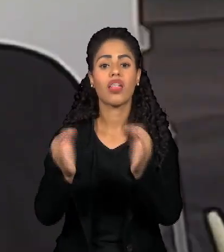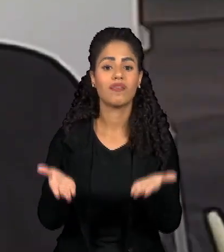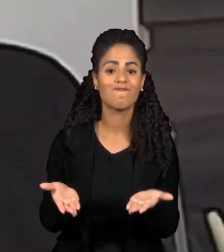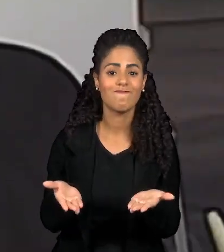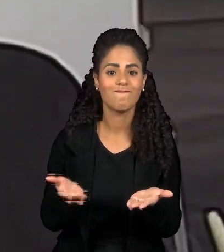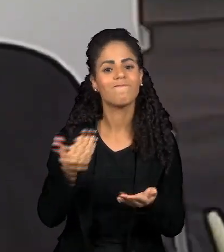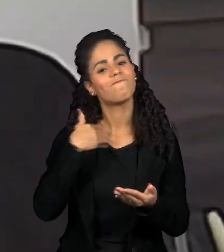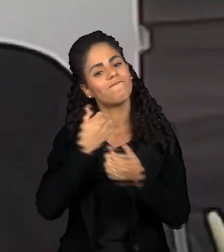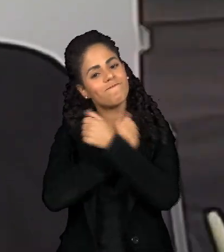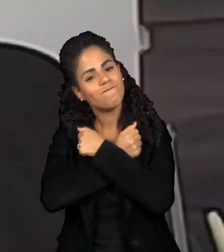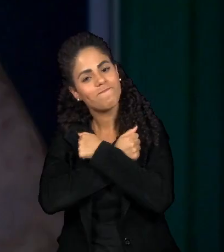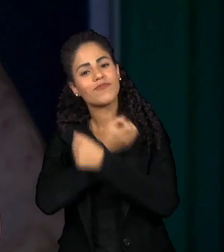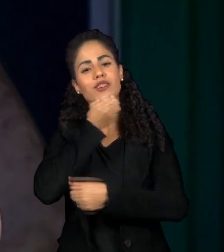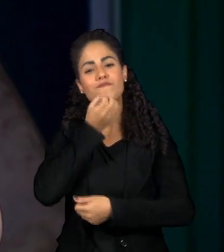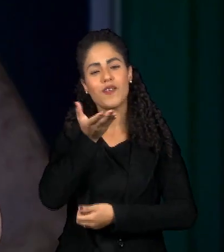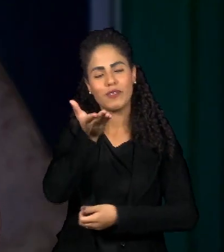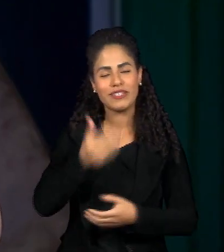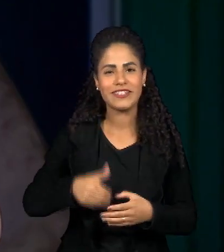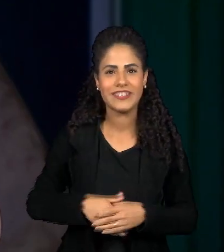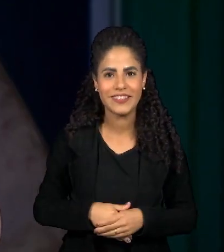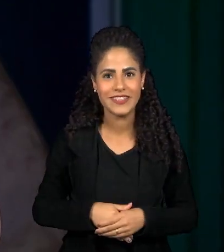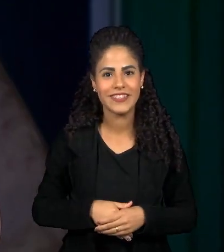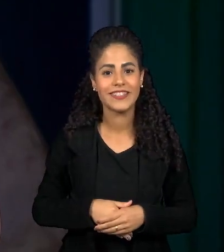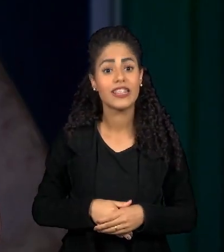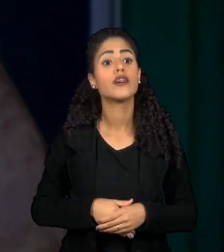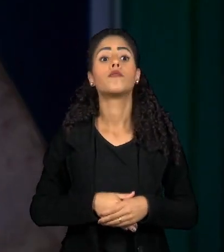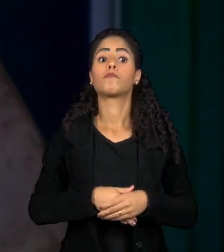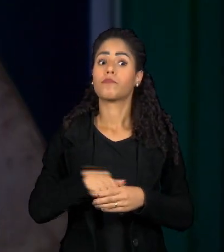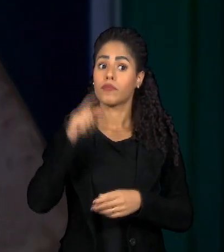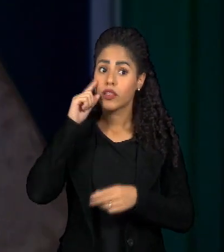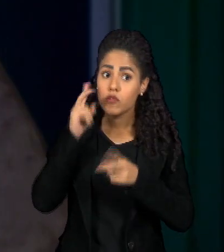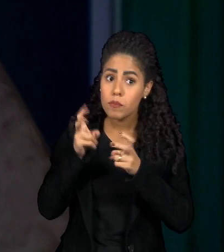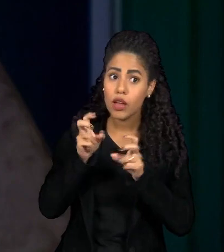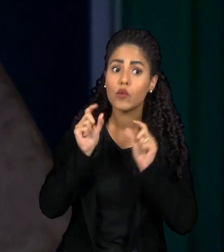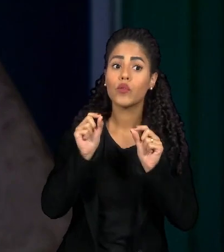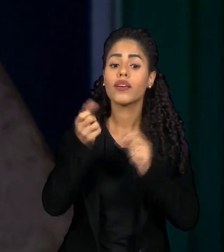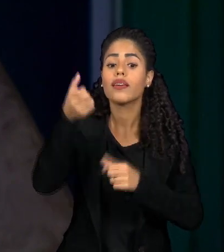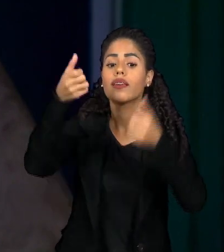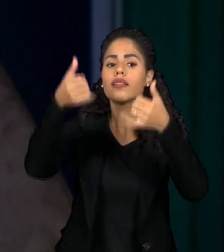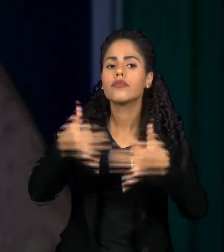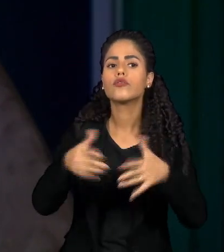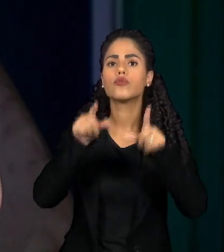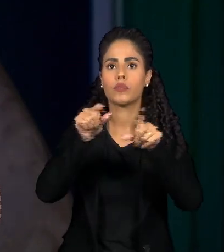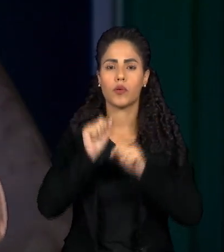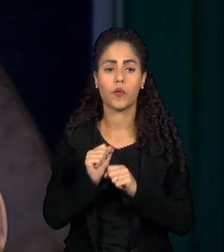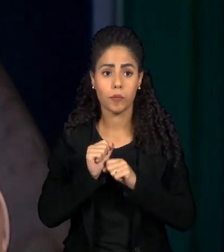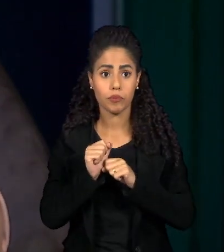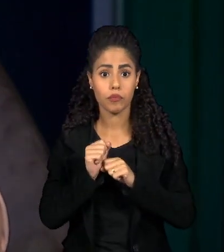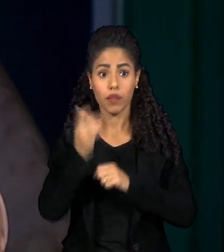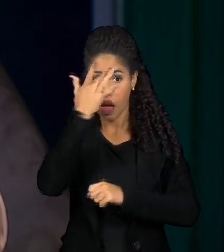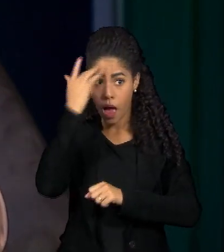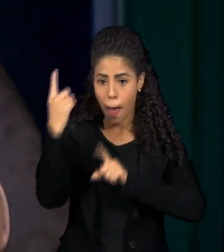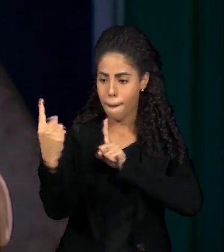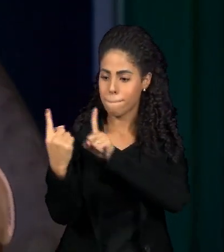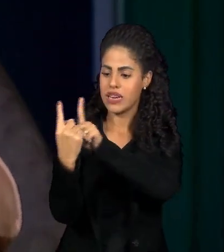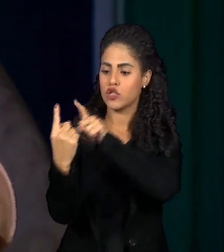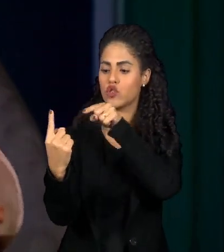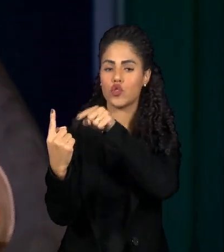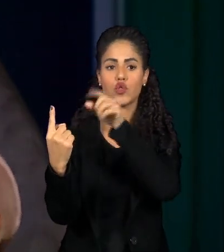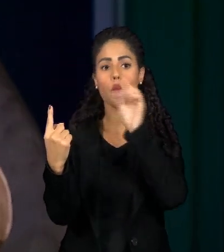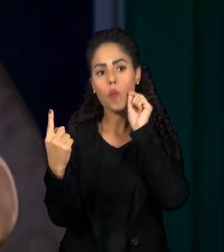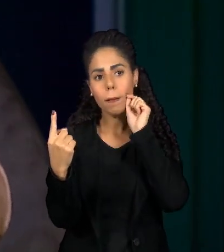Um abraço, sucesso, o doutora Lívia. Quer dizer, ele está dizendo que o comprador negro,